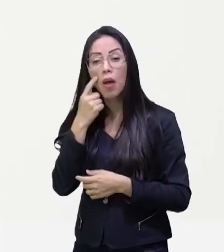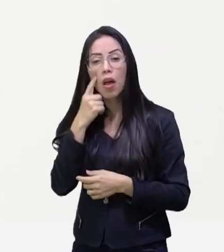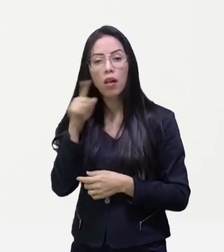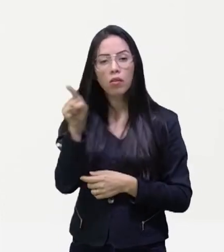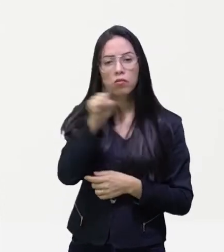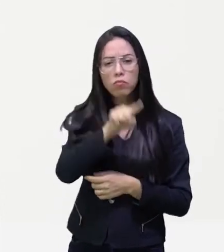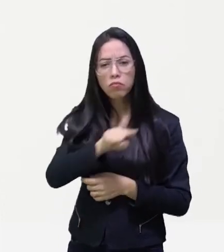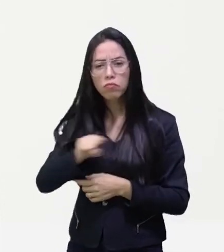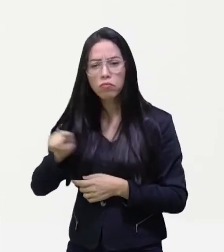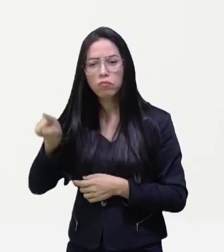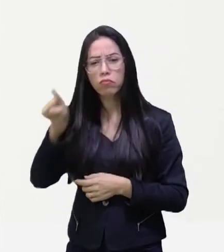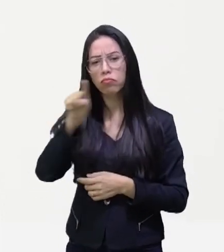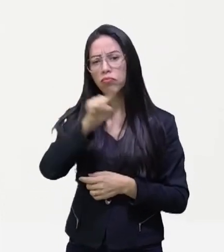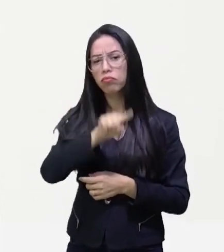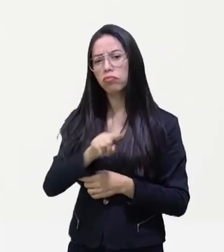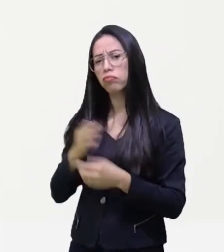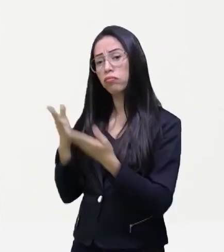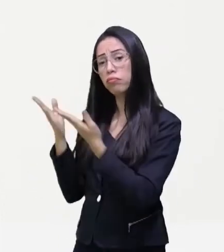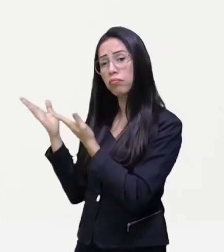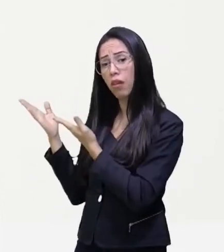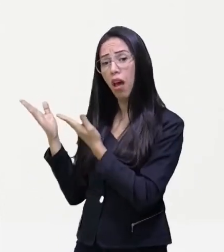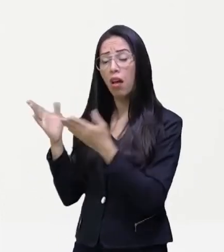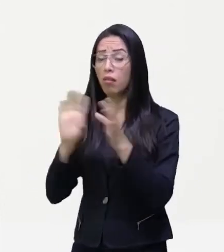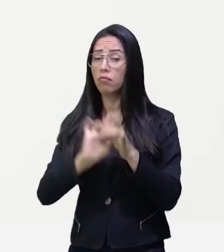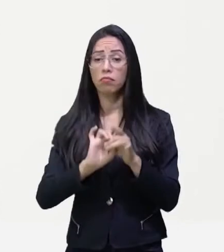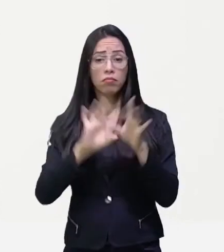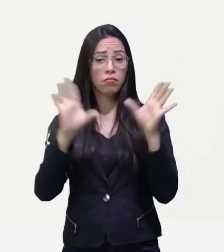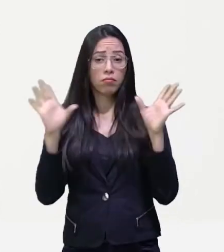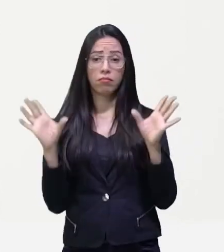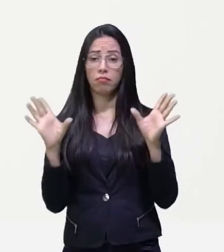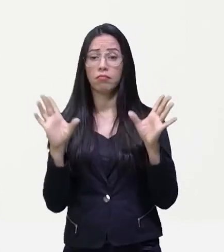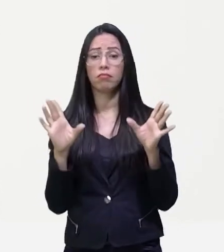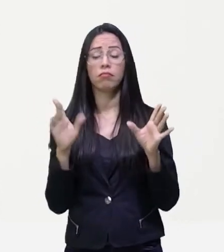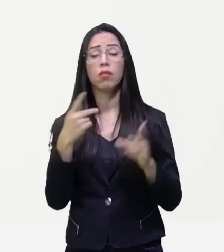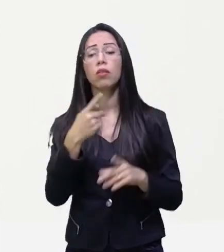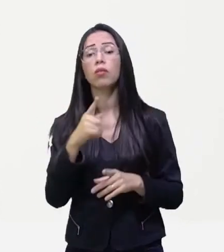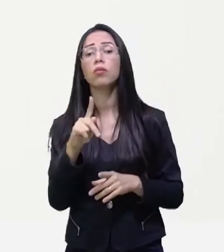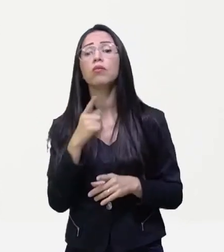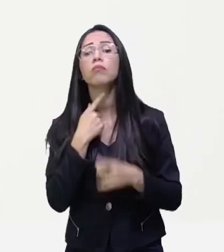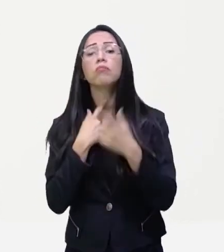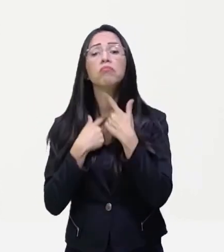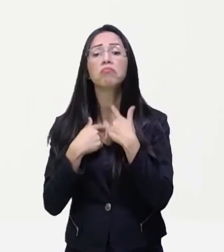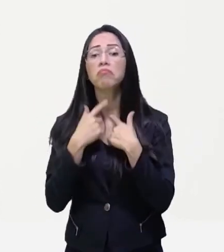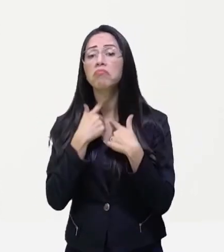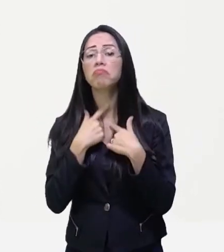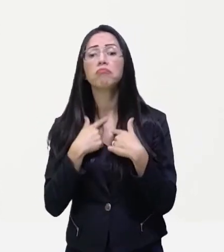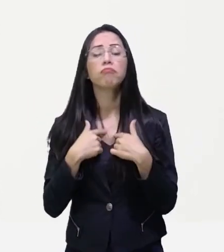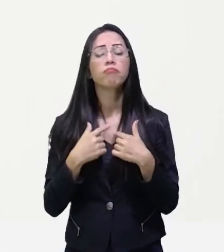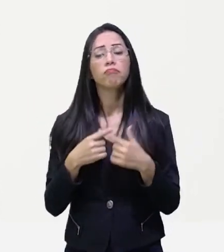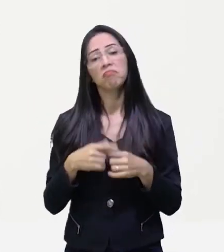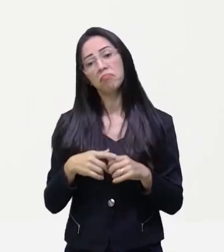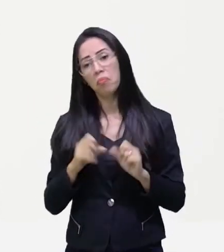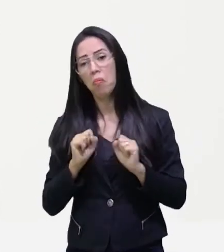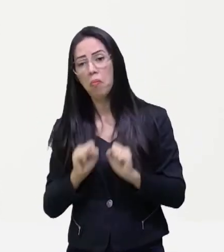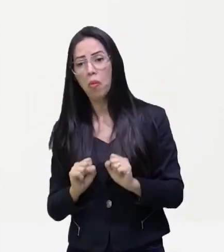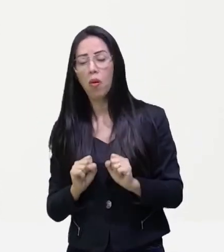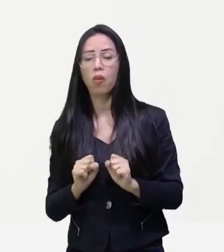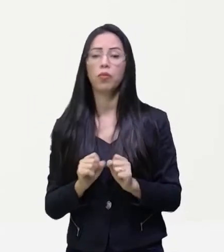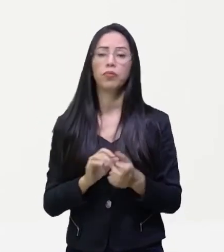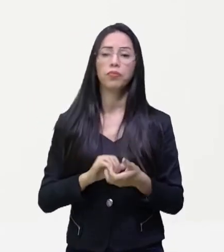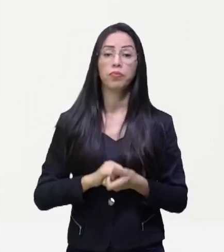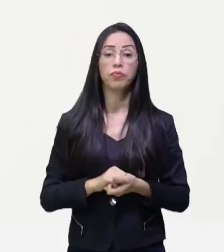característica única, porque você pode escrever ali o que você quiser, colocar seus sentimentos, aquilo que você está sentindo naquele